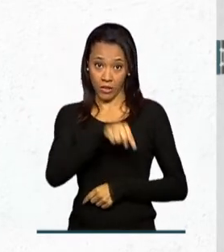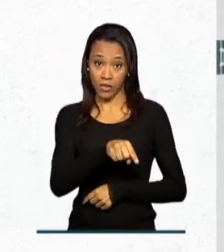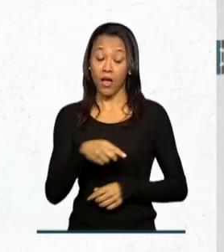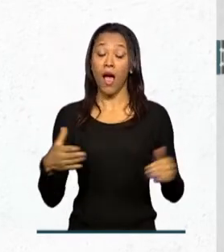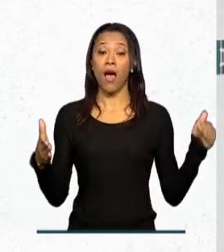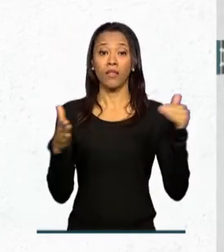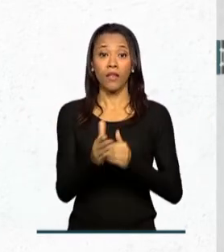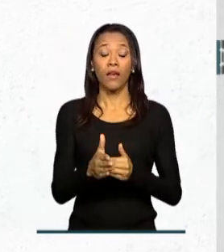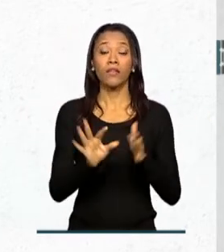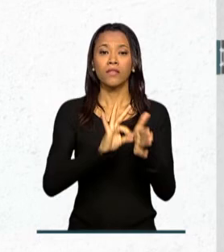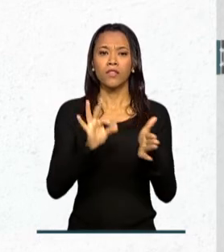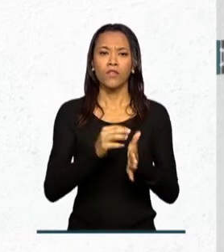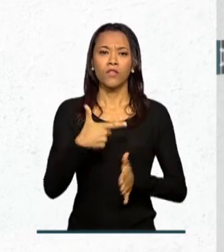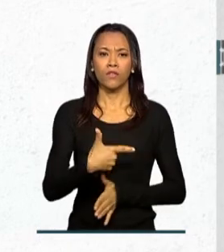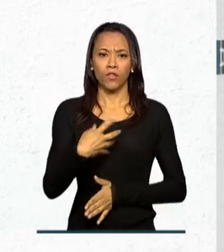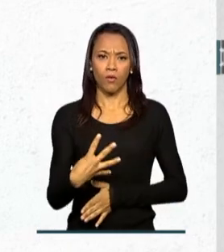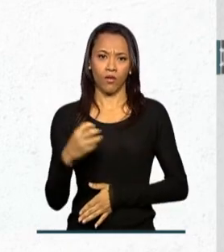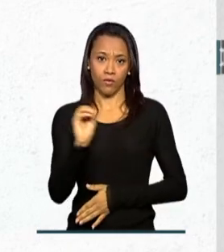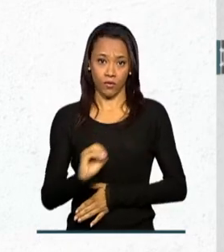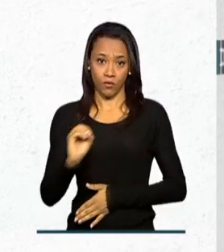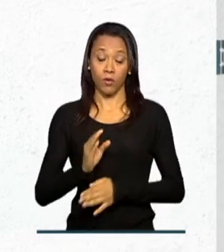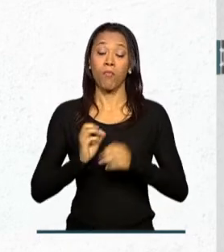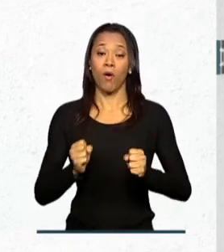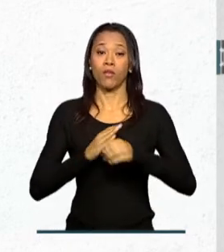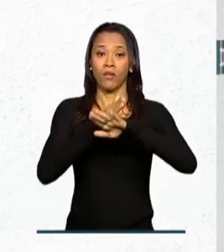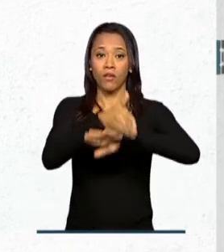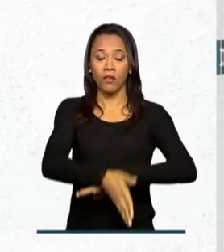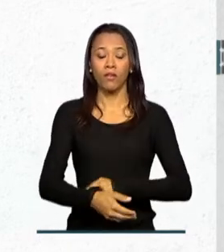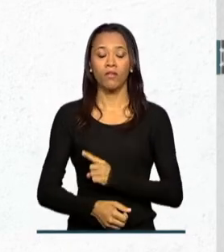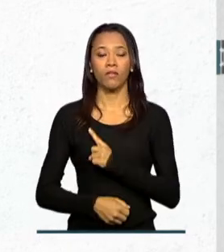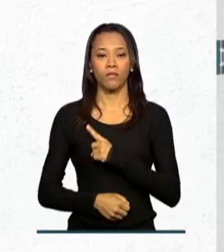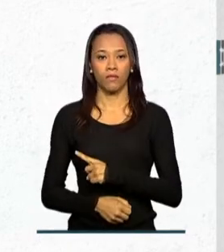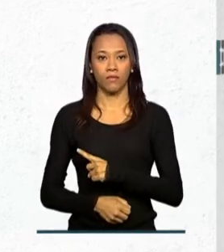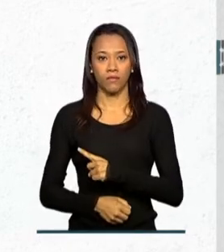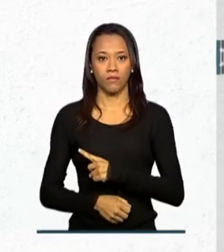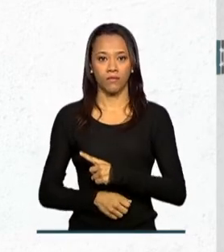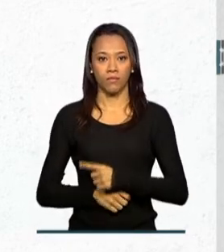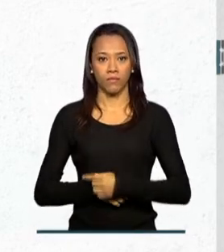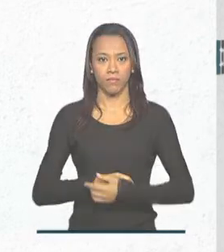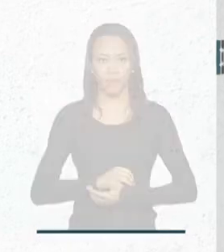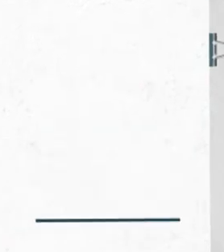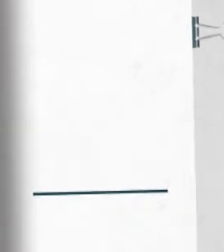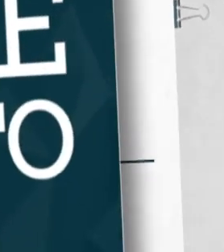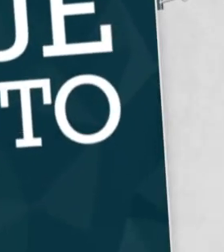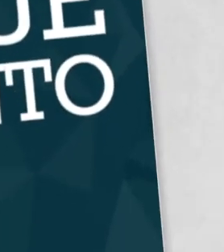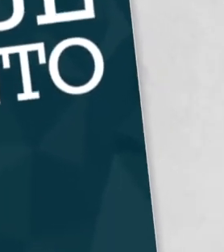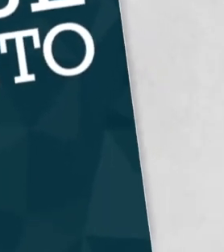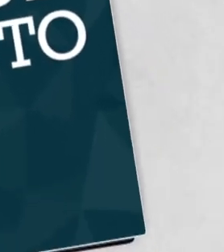24 de outubro no endereço startupbrasil.org.br.